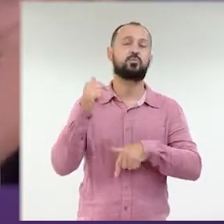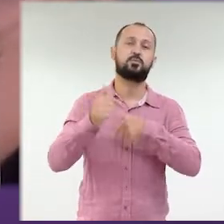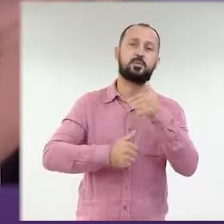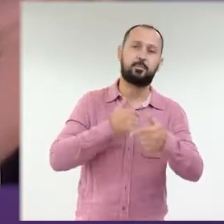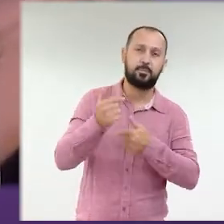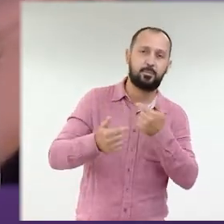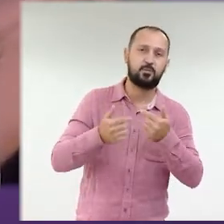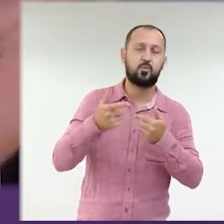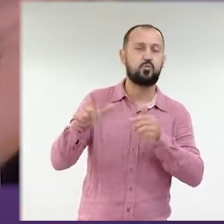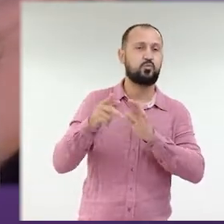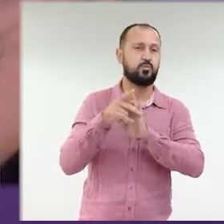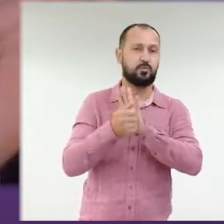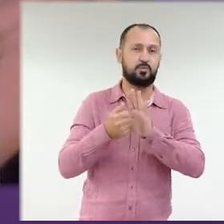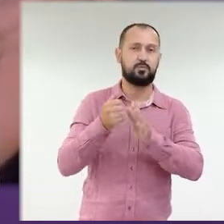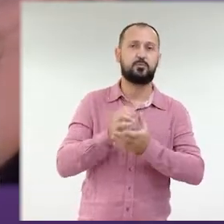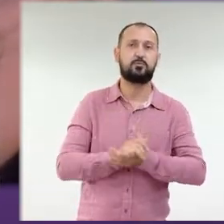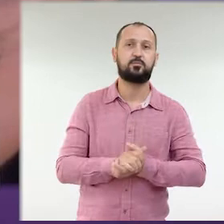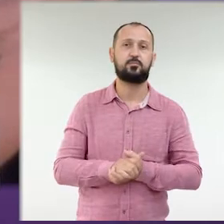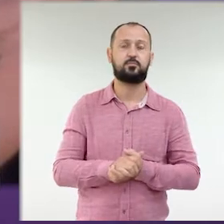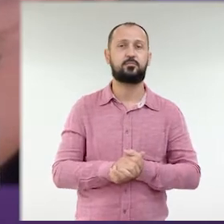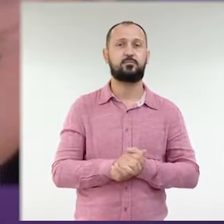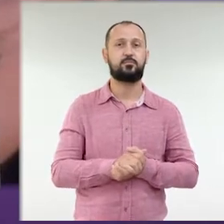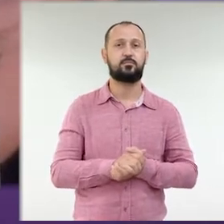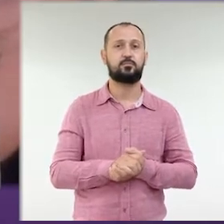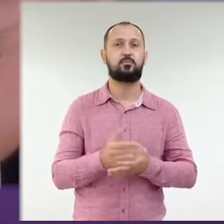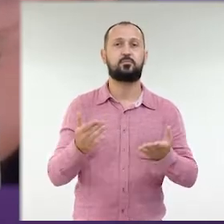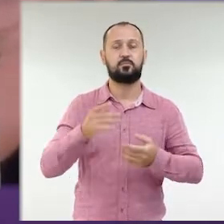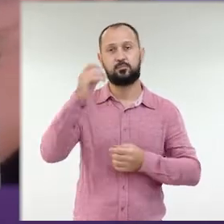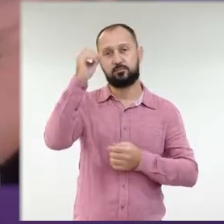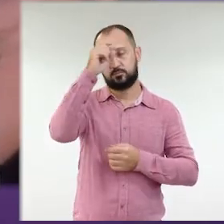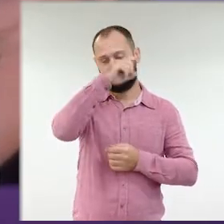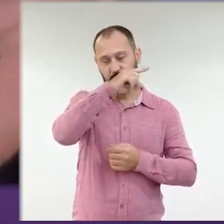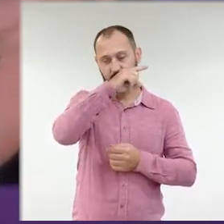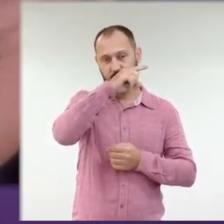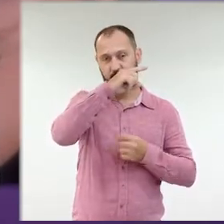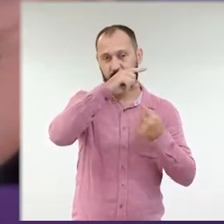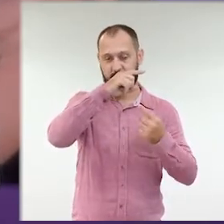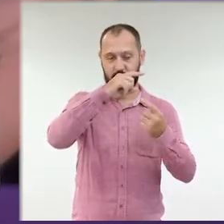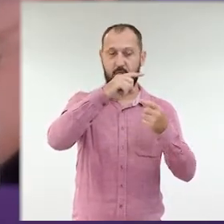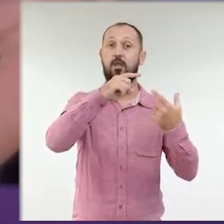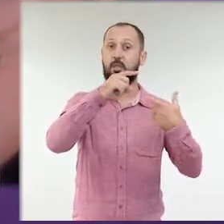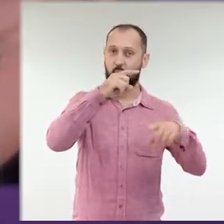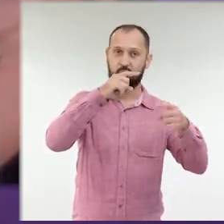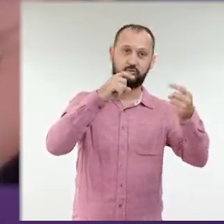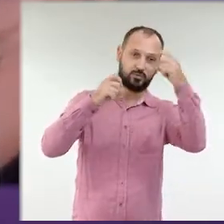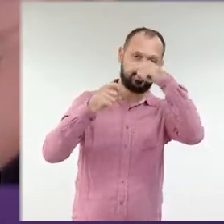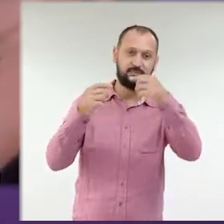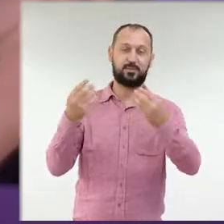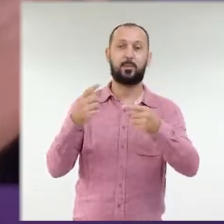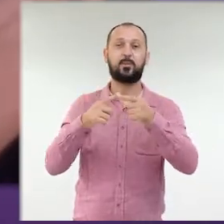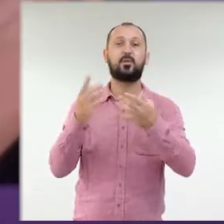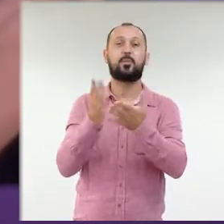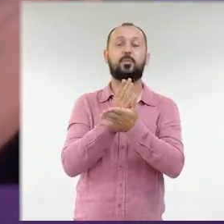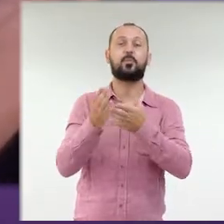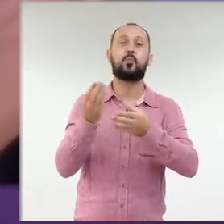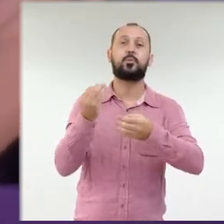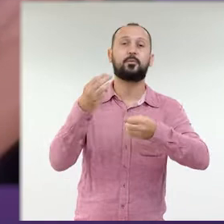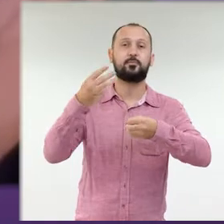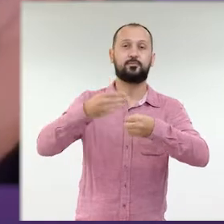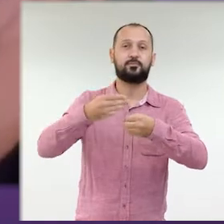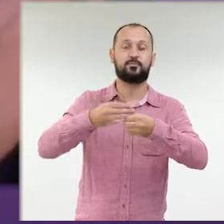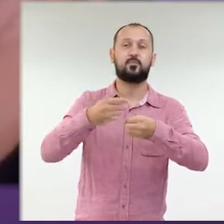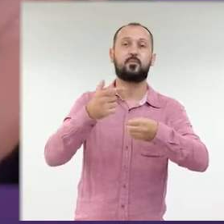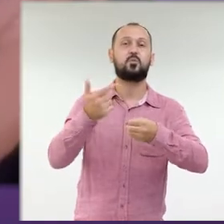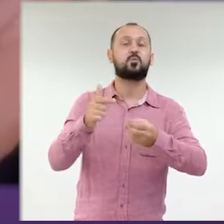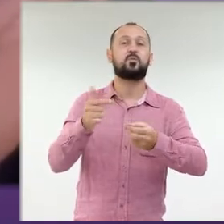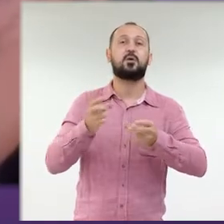outras ações, a outros projetos? O desafio do desafio, porque muitos municípios também não têm